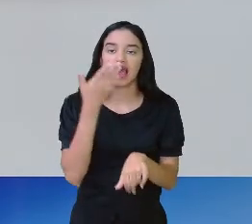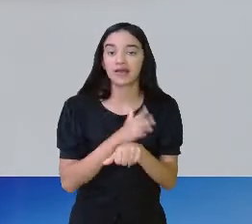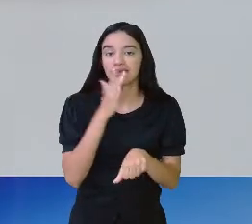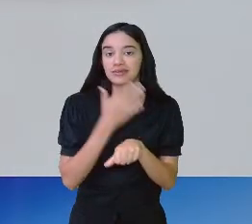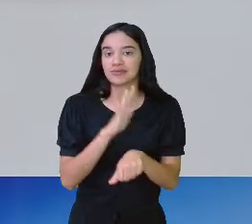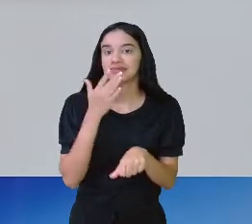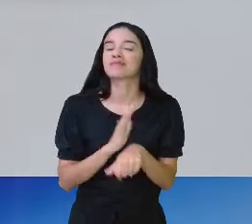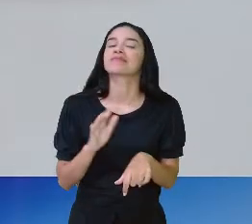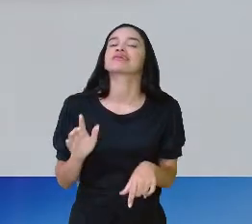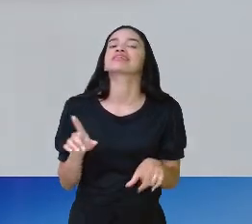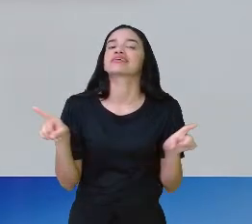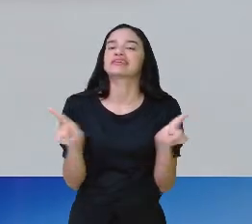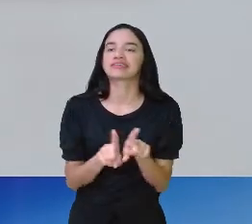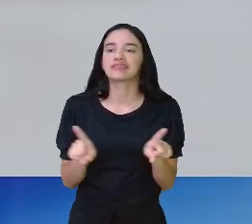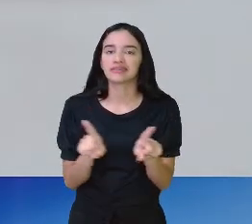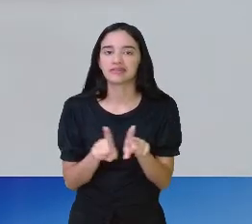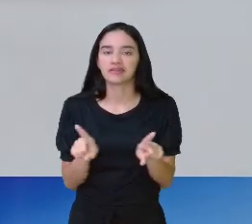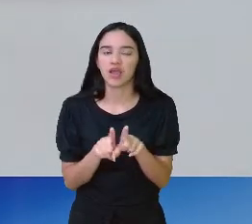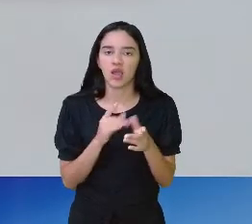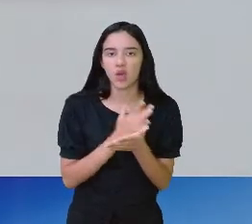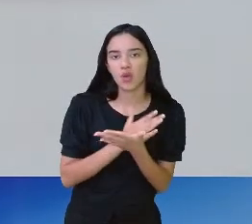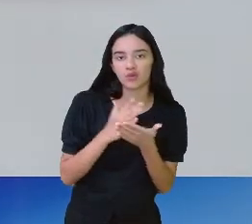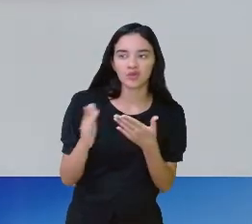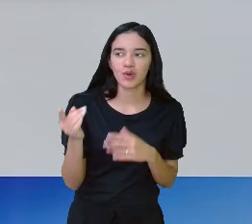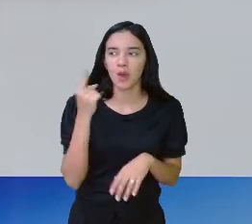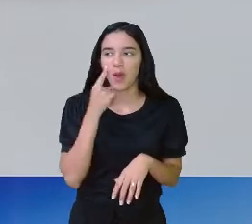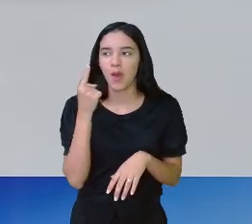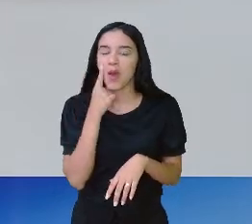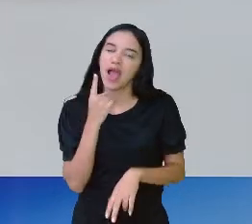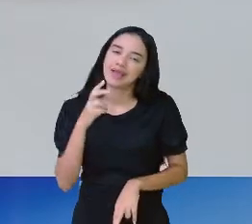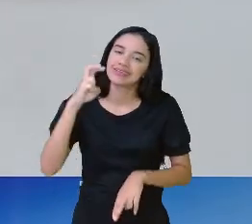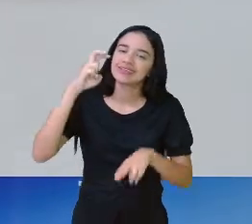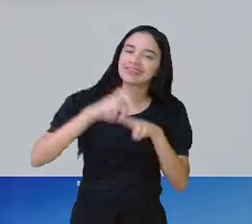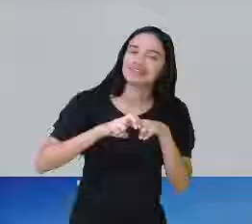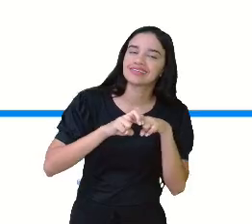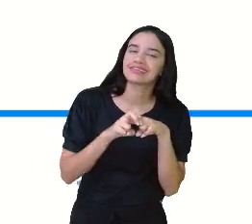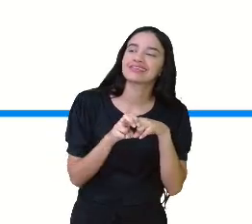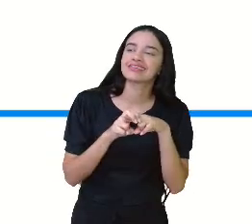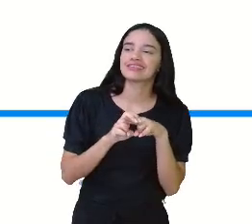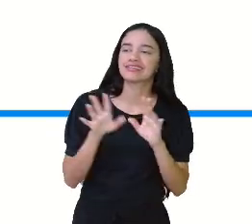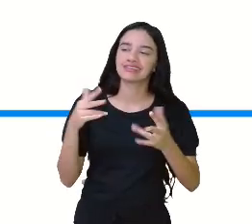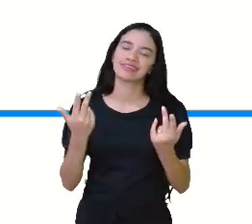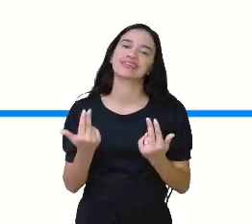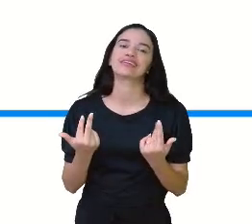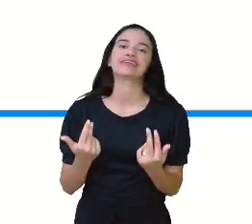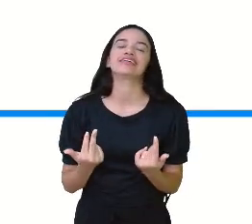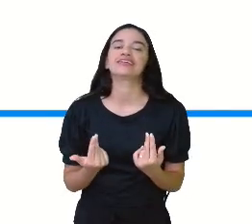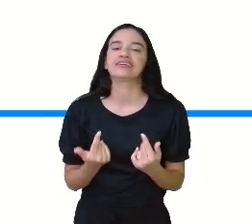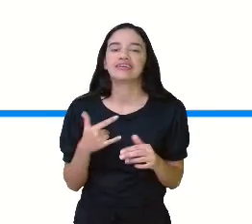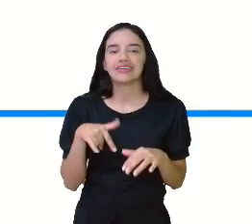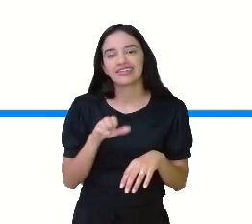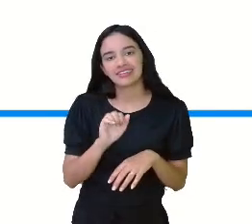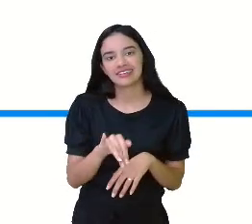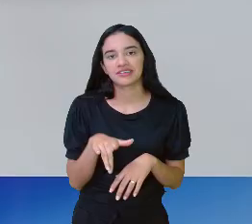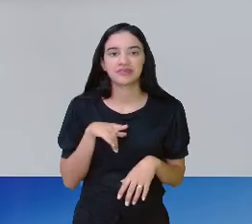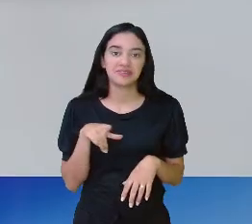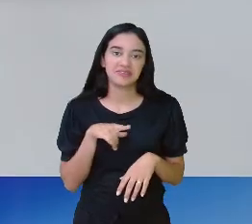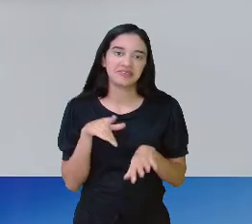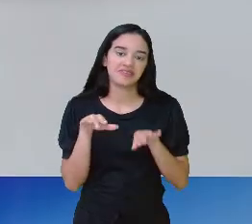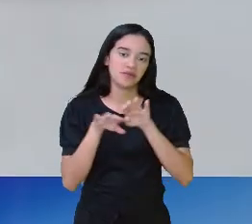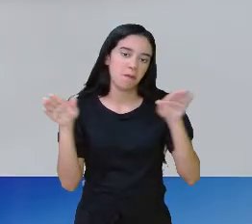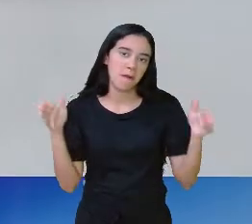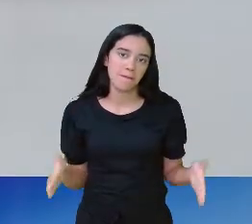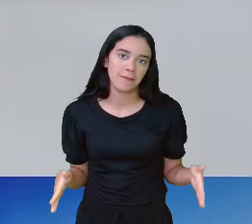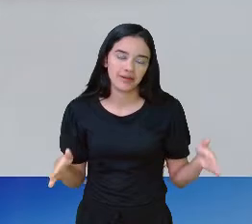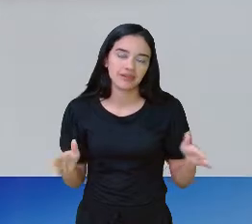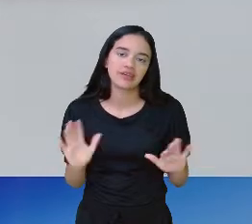prática também. E eu já vou começando. Olha, eu sentadinha ali no banquinho, estaria igual se eu tivesse uma mesa